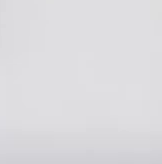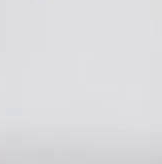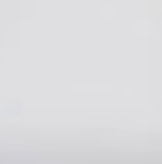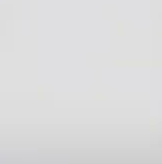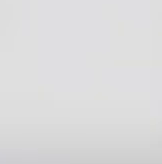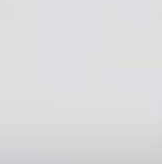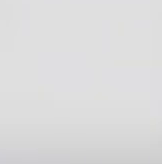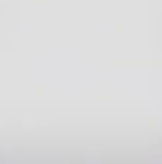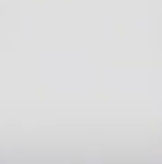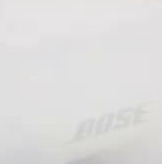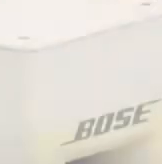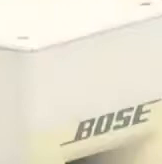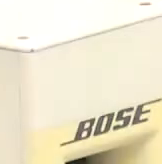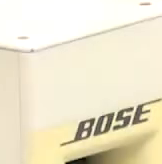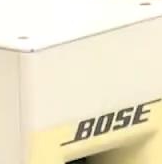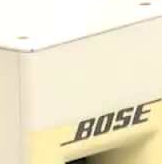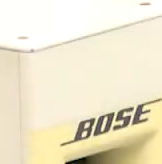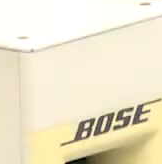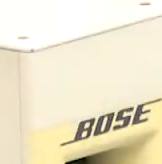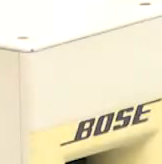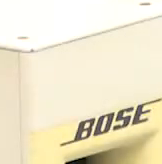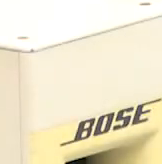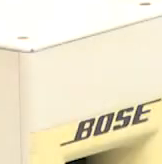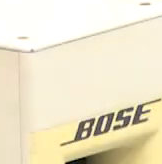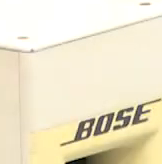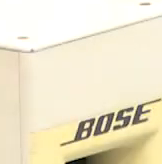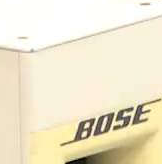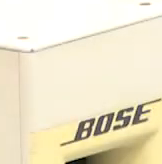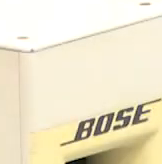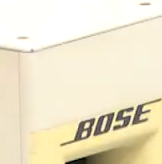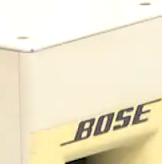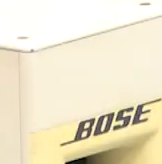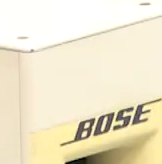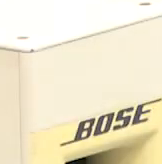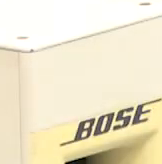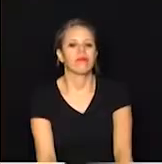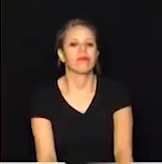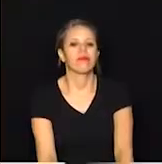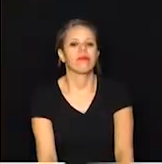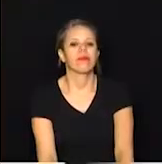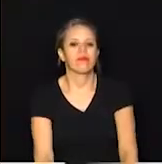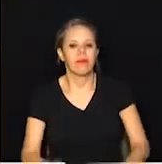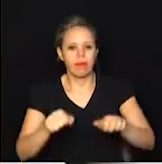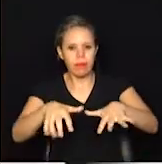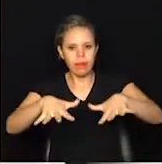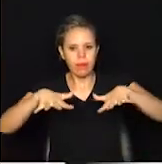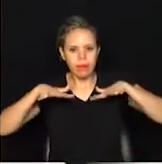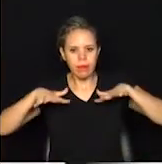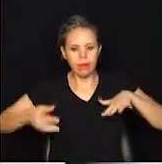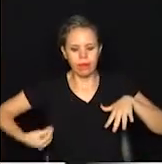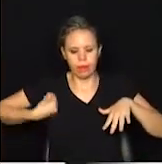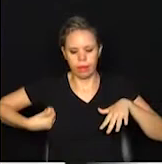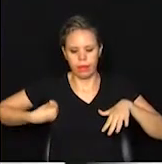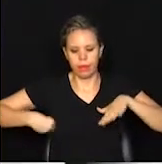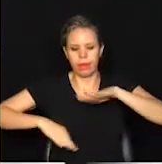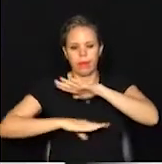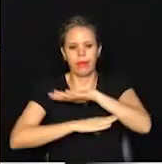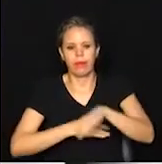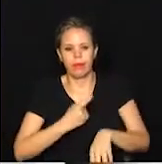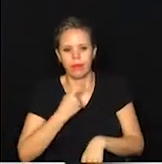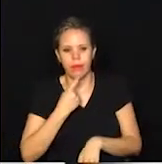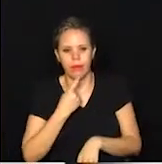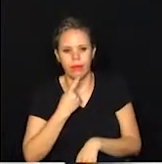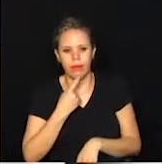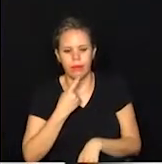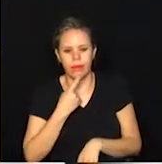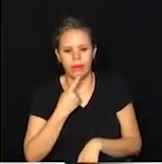TV Câmara, Campinas. Olá, boa tarde. Falamos ao vivo aqui do plenário da Câmara Municipal de Campinas,